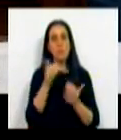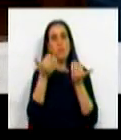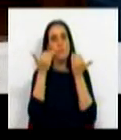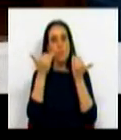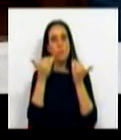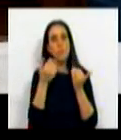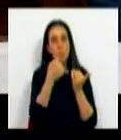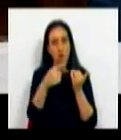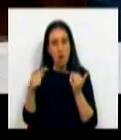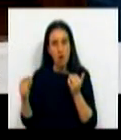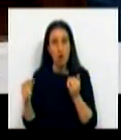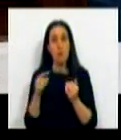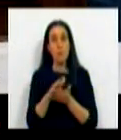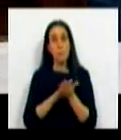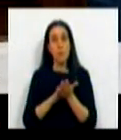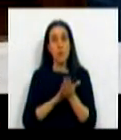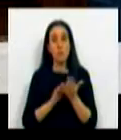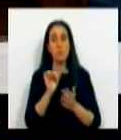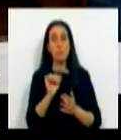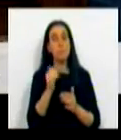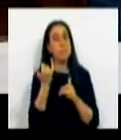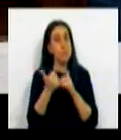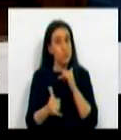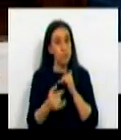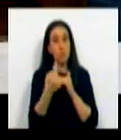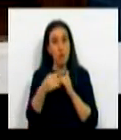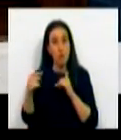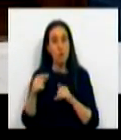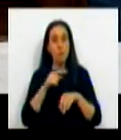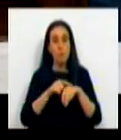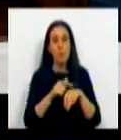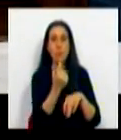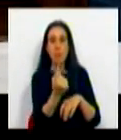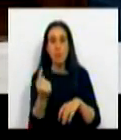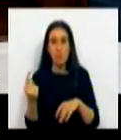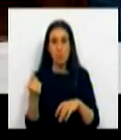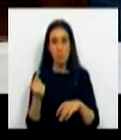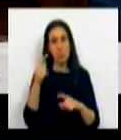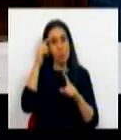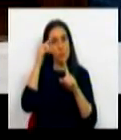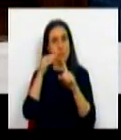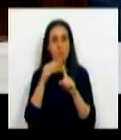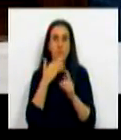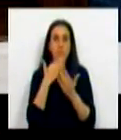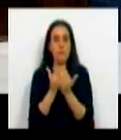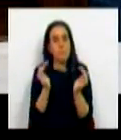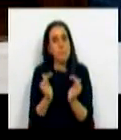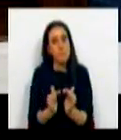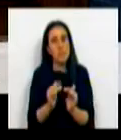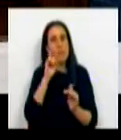informação que é que existe e com base em de riscos que existem em cada momento. O objetivo é minimizar,